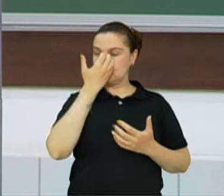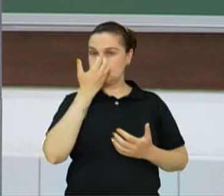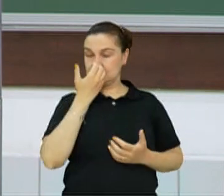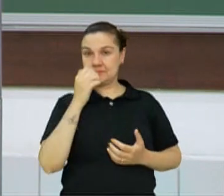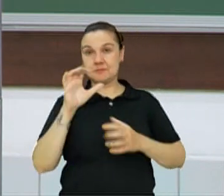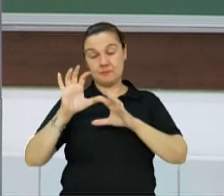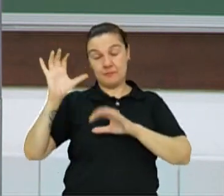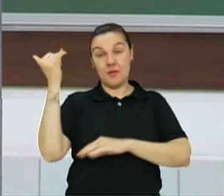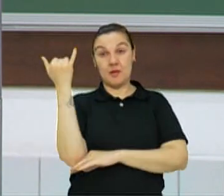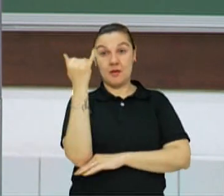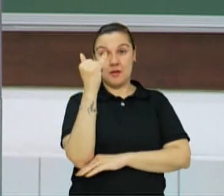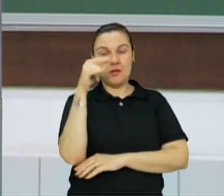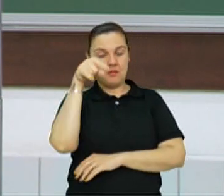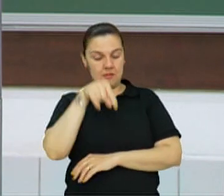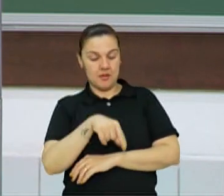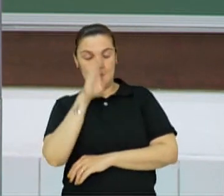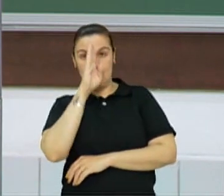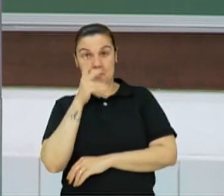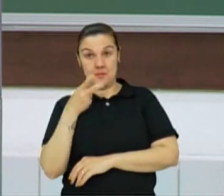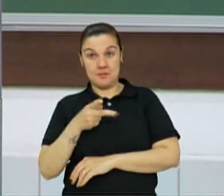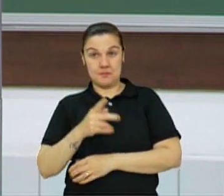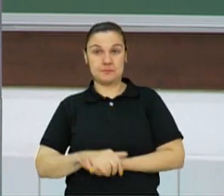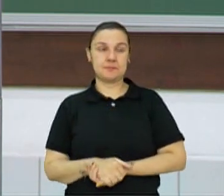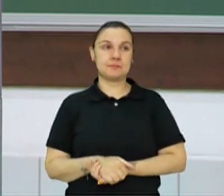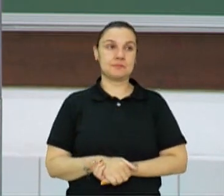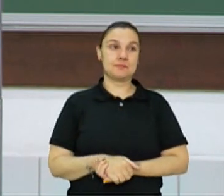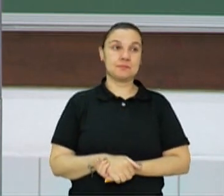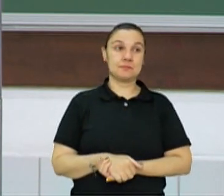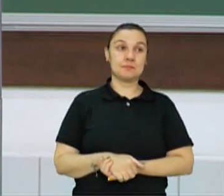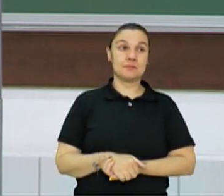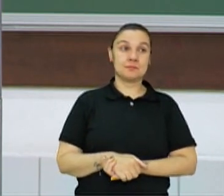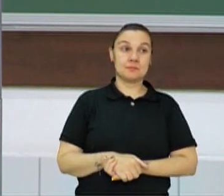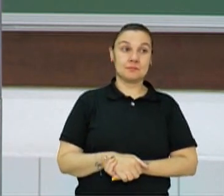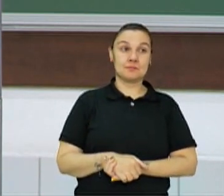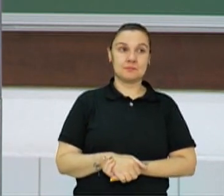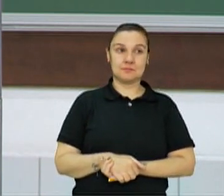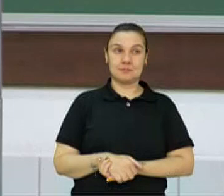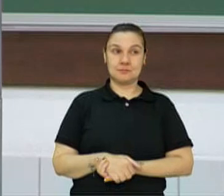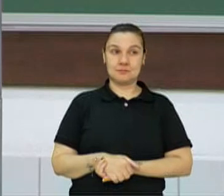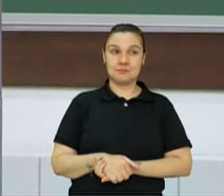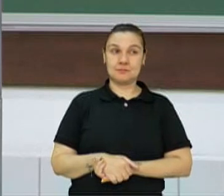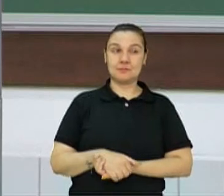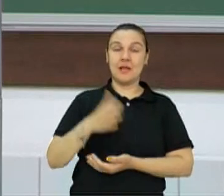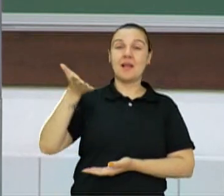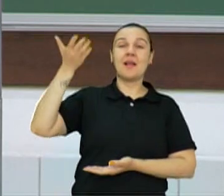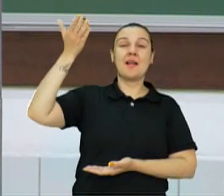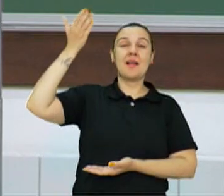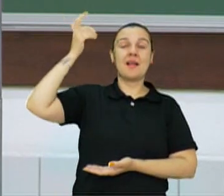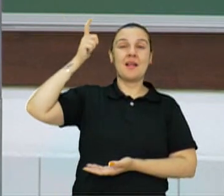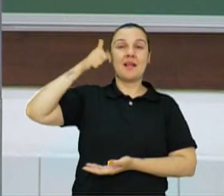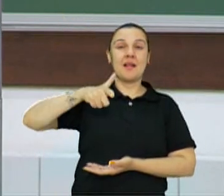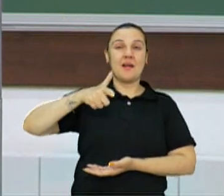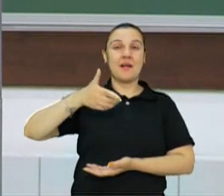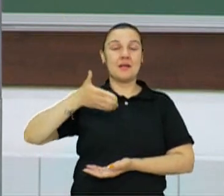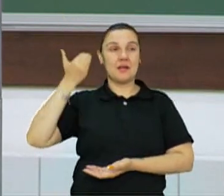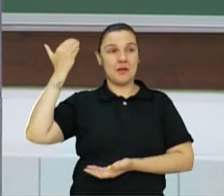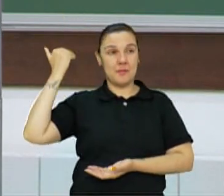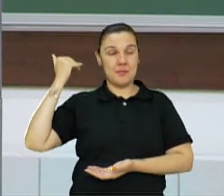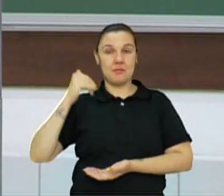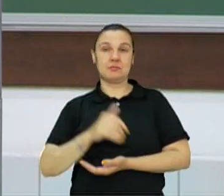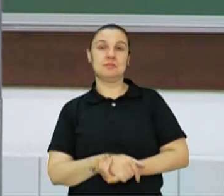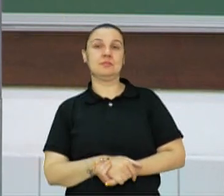formando ilhas. No nosso caso, por exemplo, lá no Brasil, lá quando nem era chamado Brasil, né? Lá na